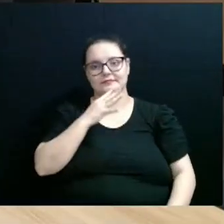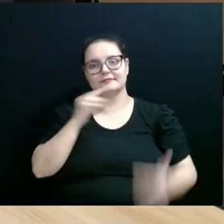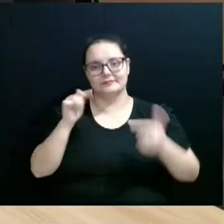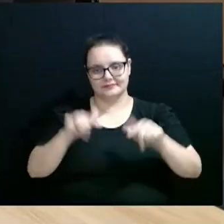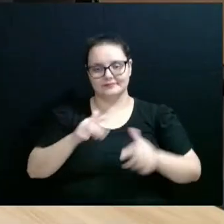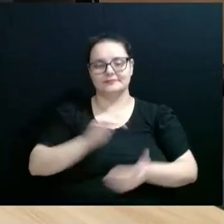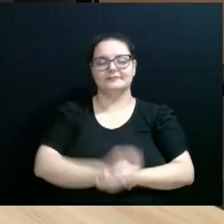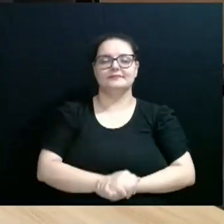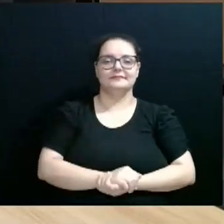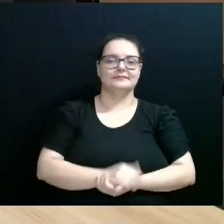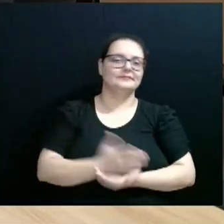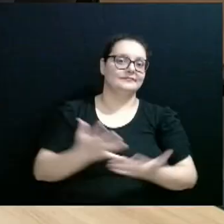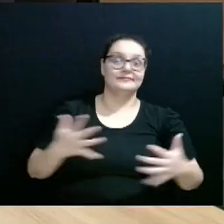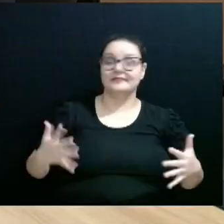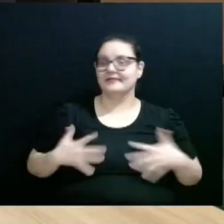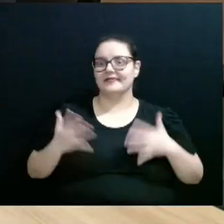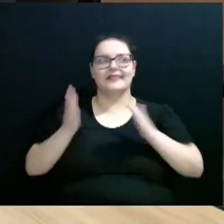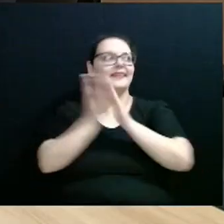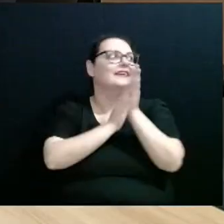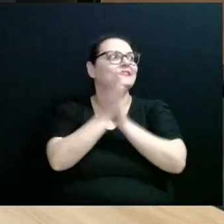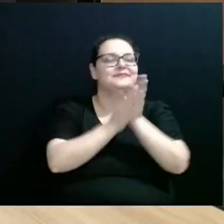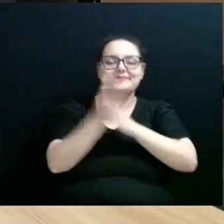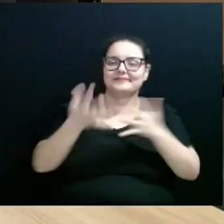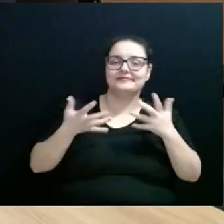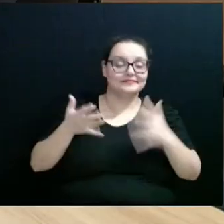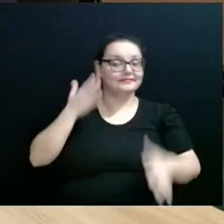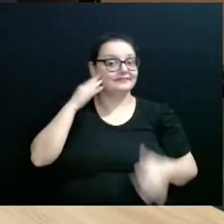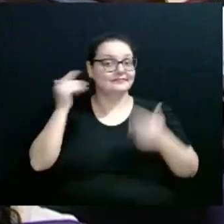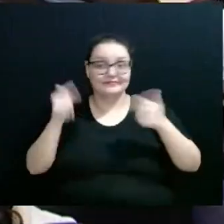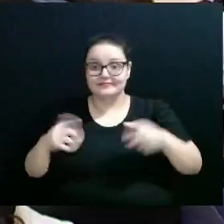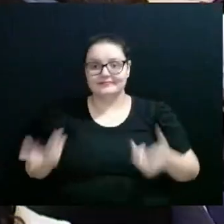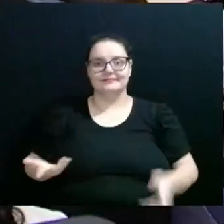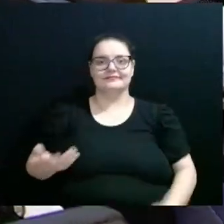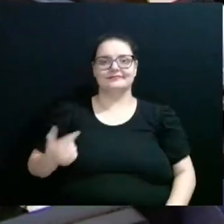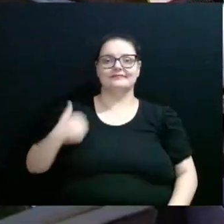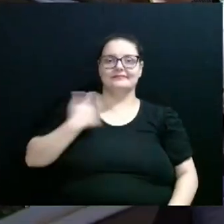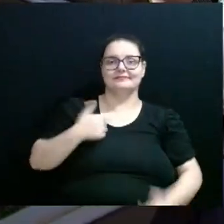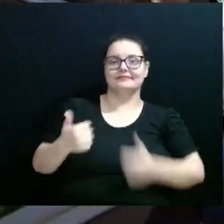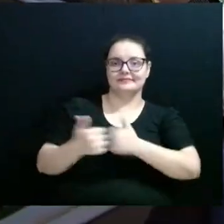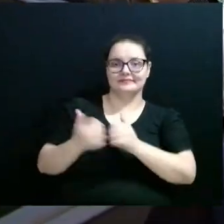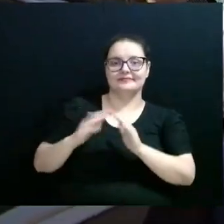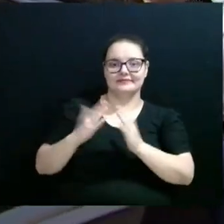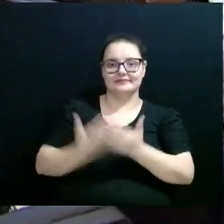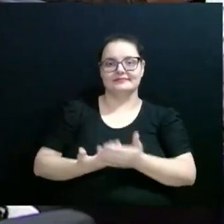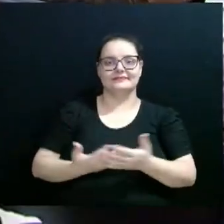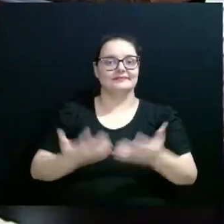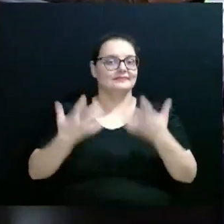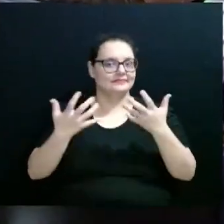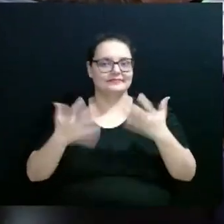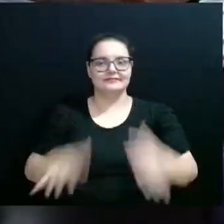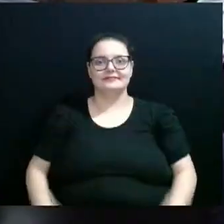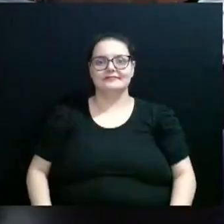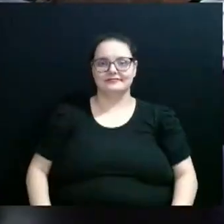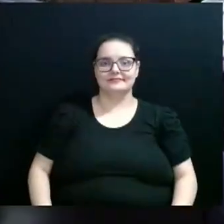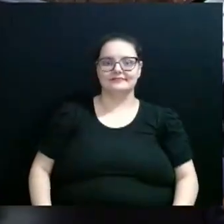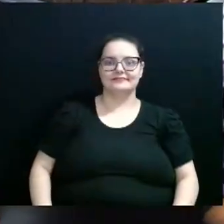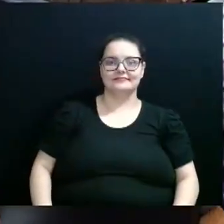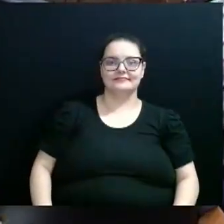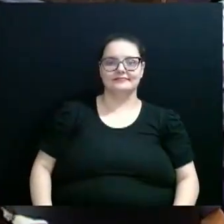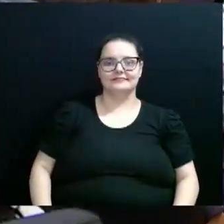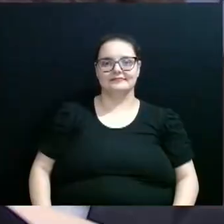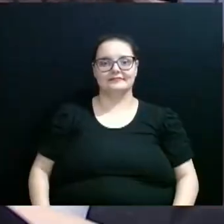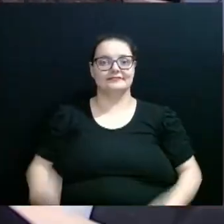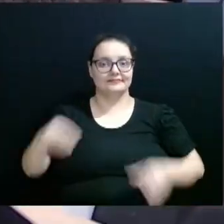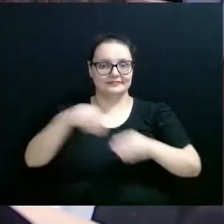muito empolgados, querendo saber onde que era. A gente está aqui bem próximo da escola, mas eles viam de fora somente. E quando eles chegaram aqui, ficaram